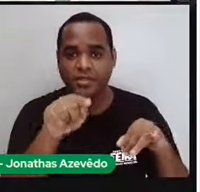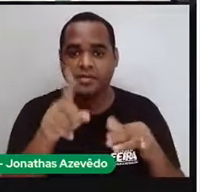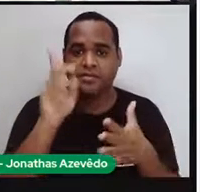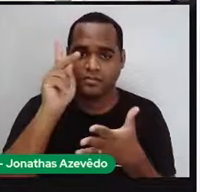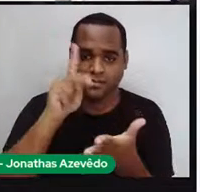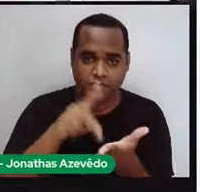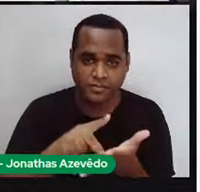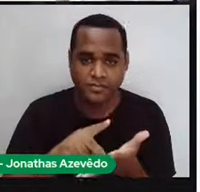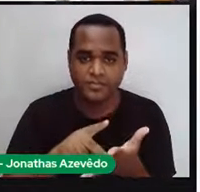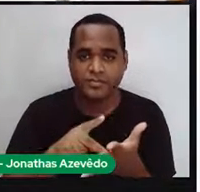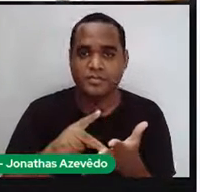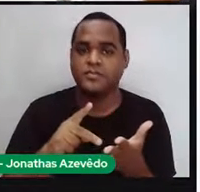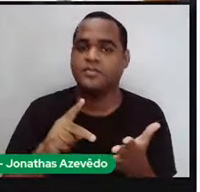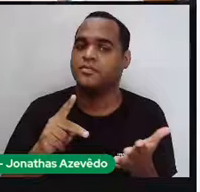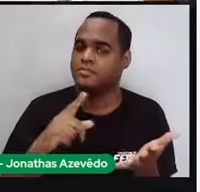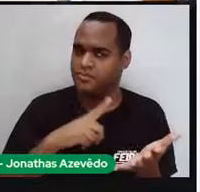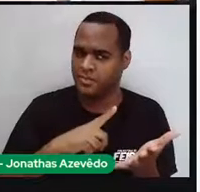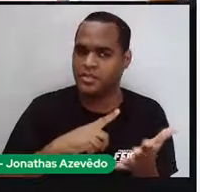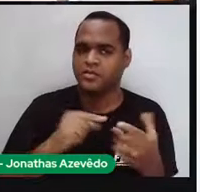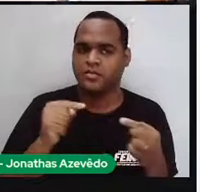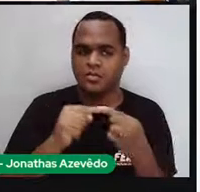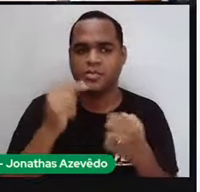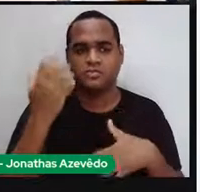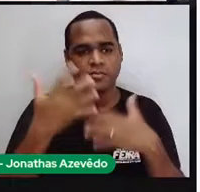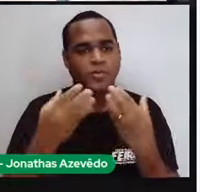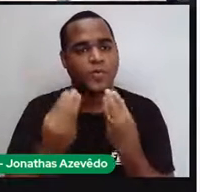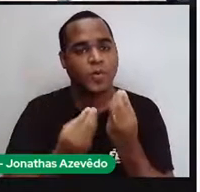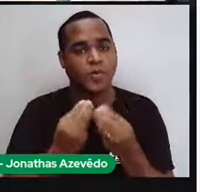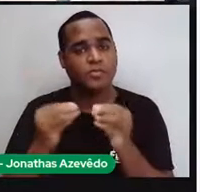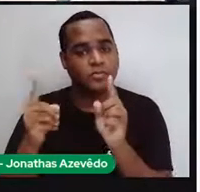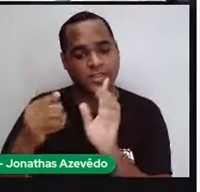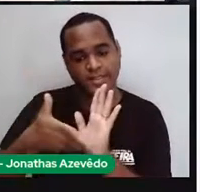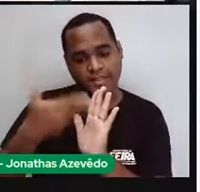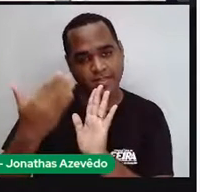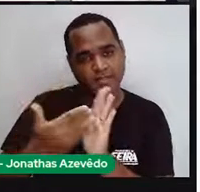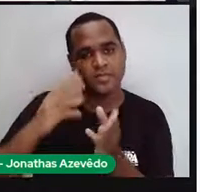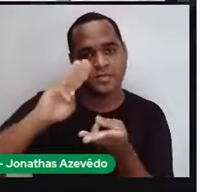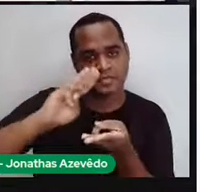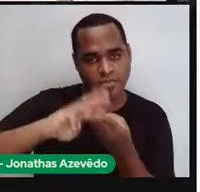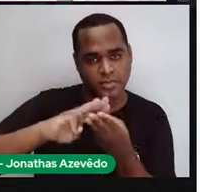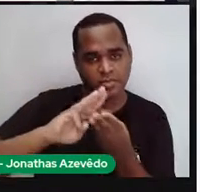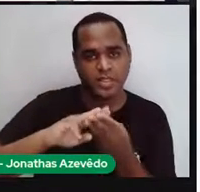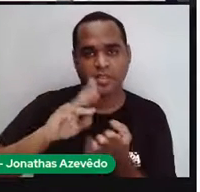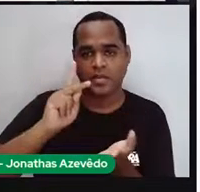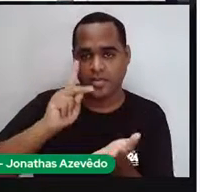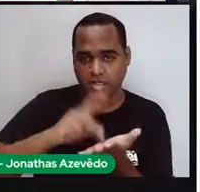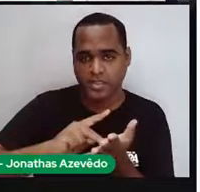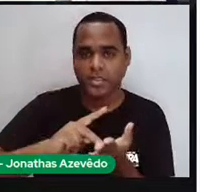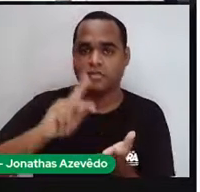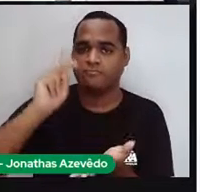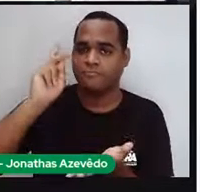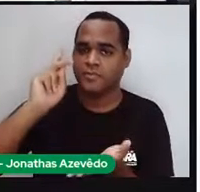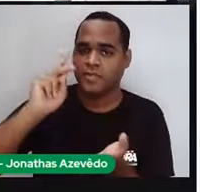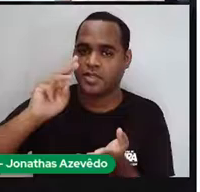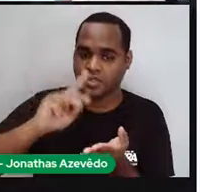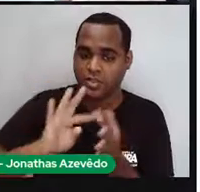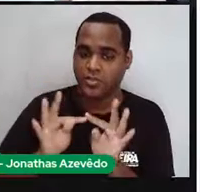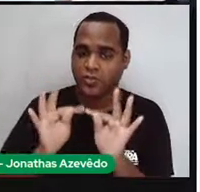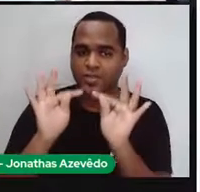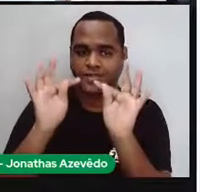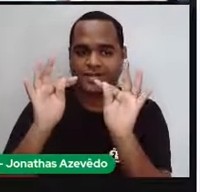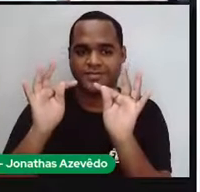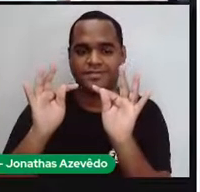aqui é uma situação é que vem lá de um livro de matemática chamado matemática realidade